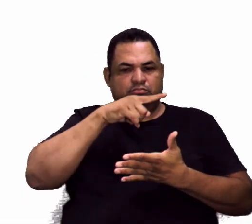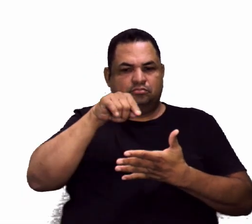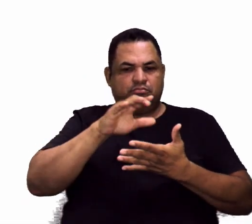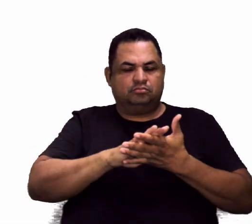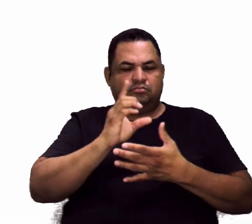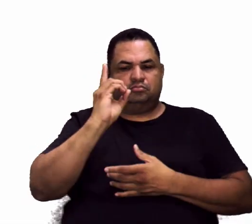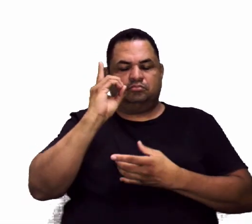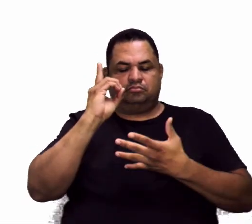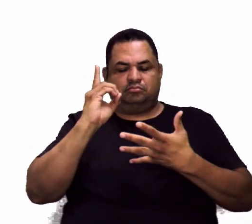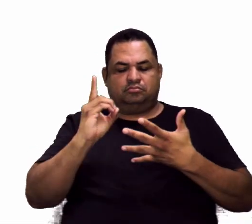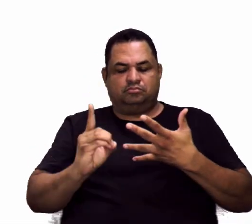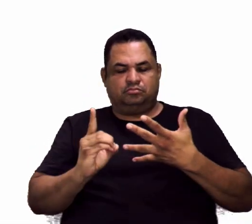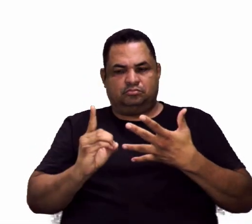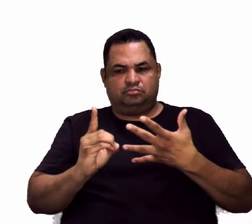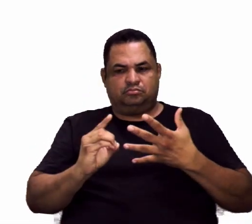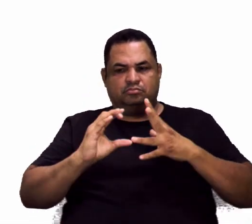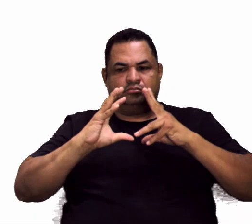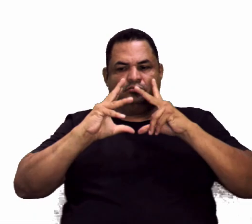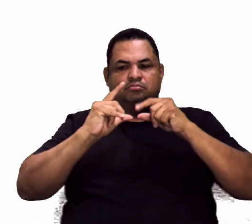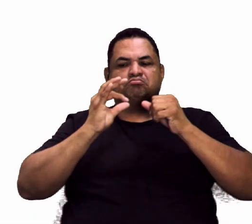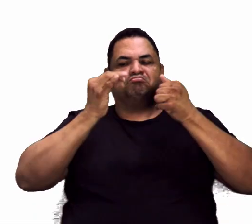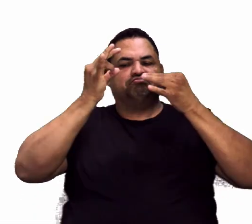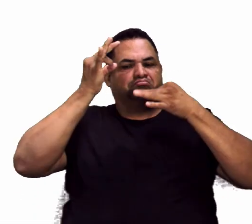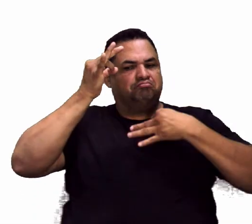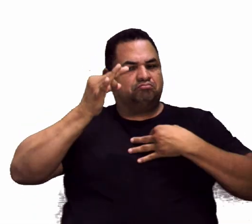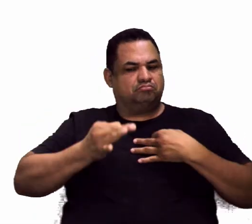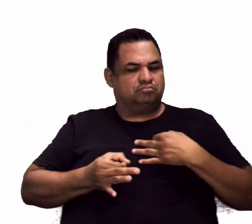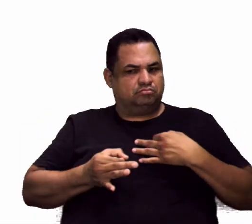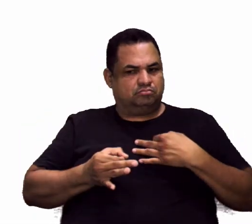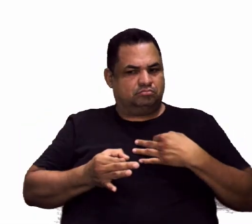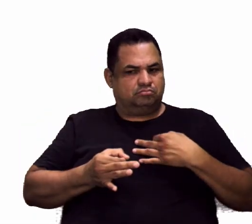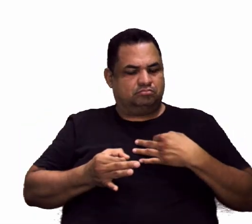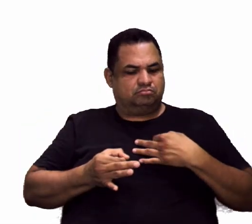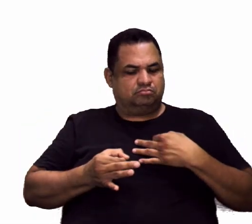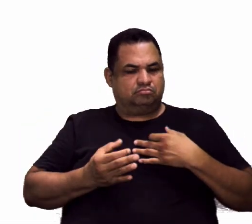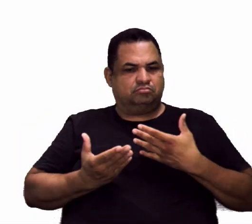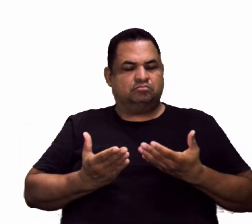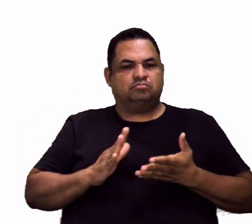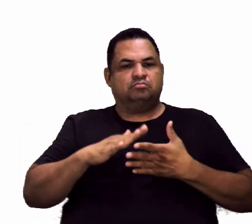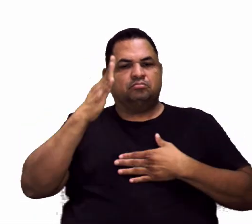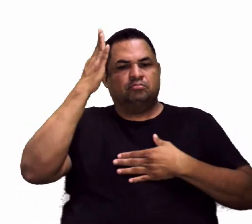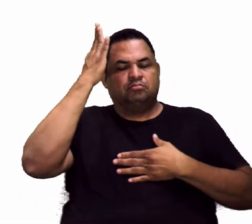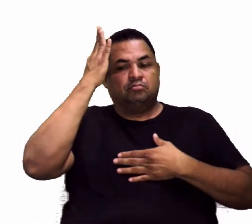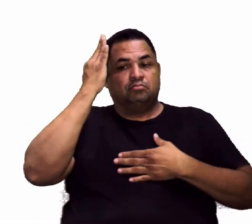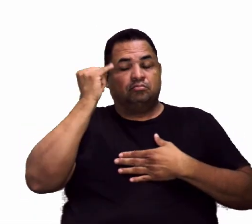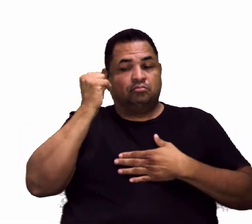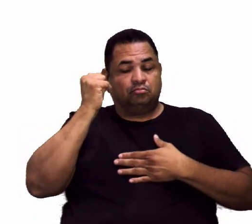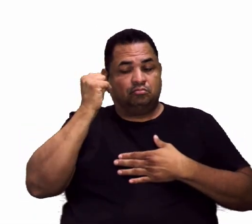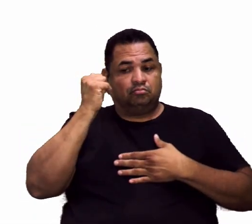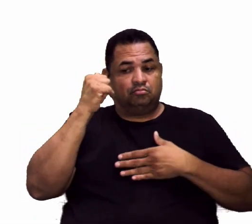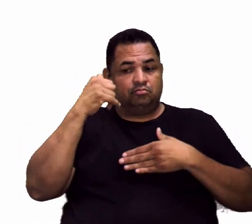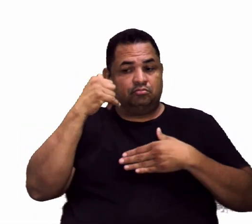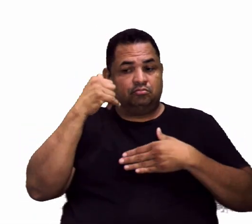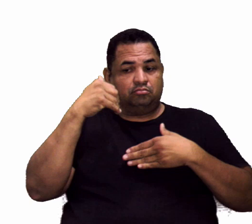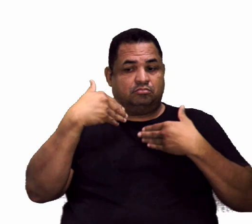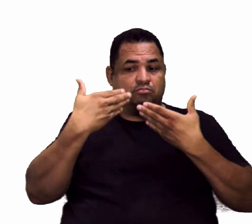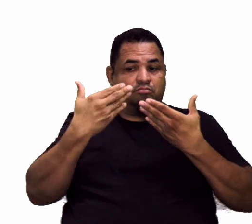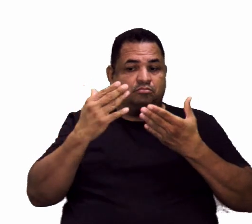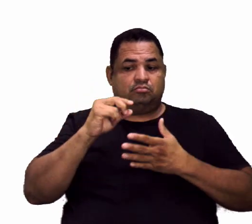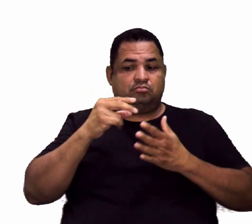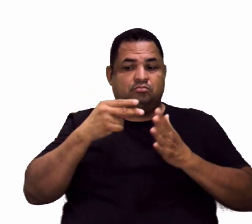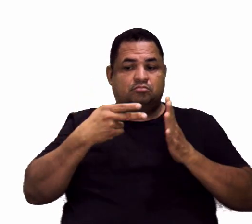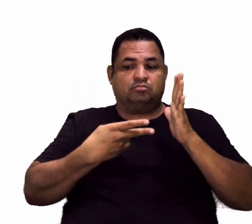D, você está com toda a razão, você está por dentro, além de saber o que